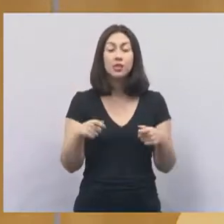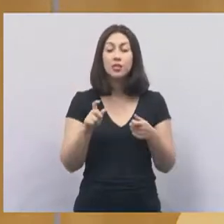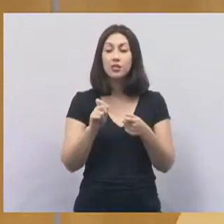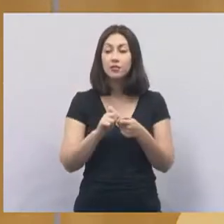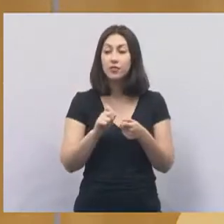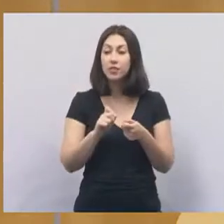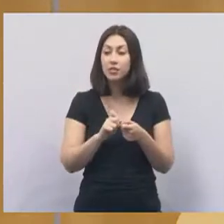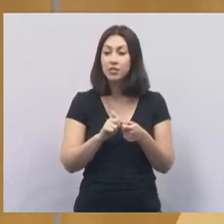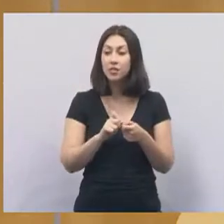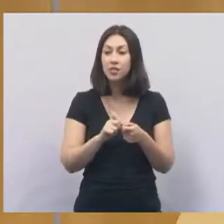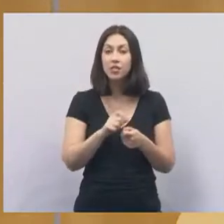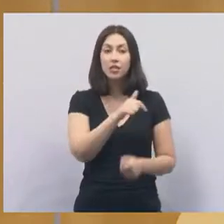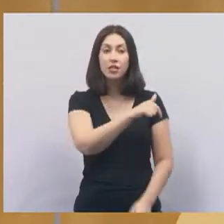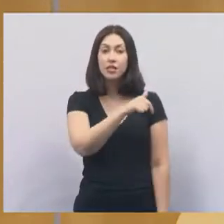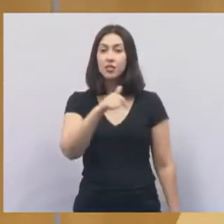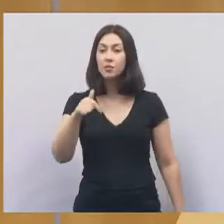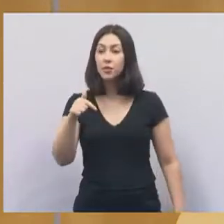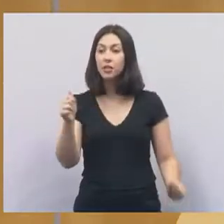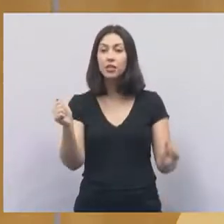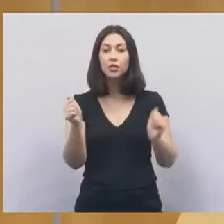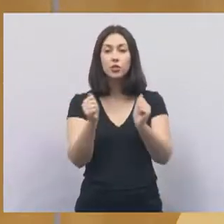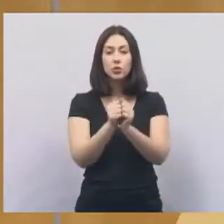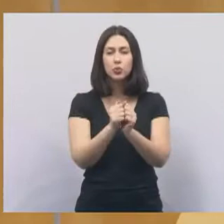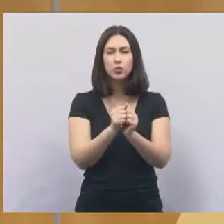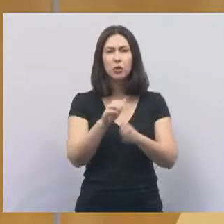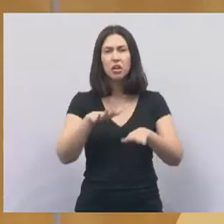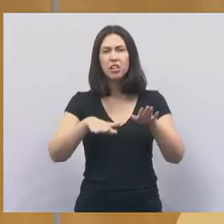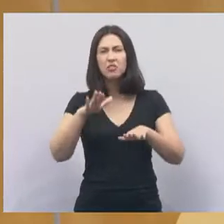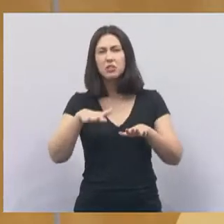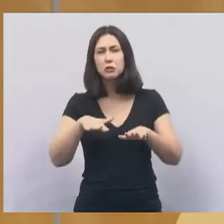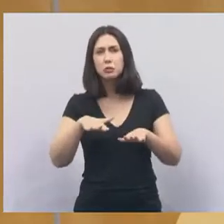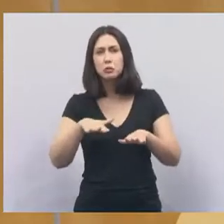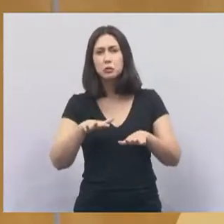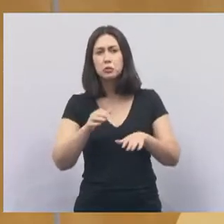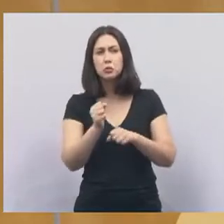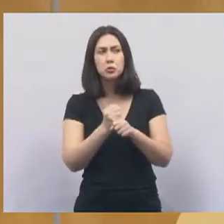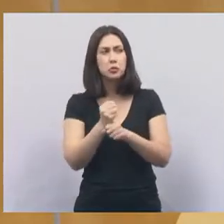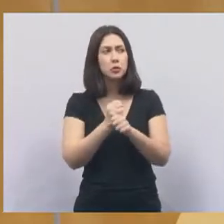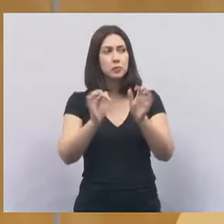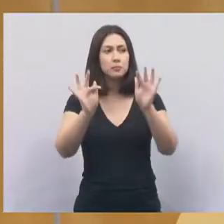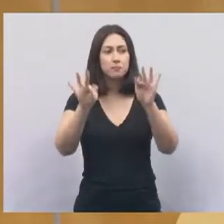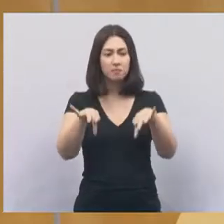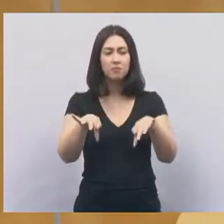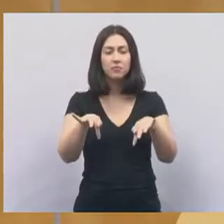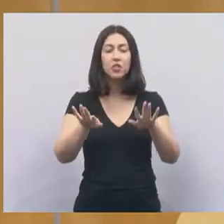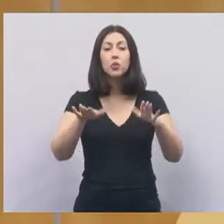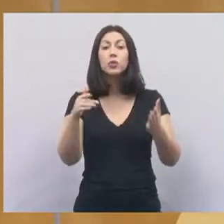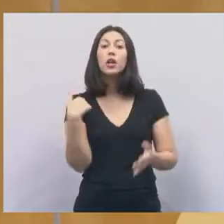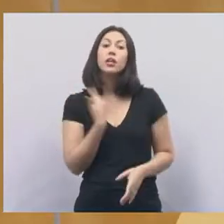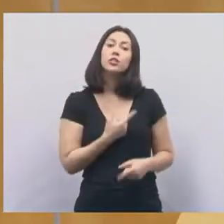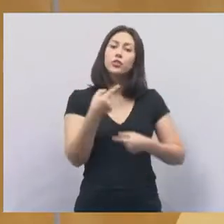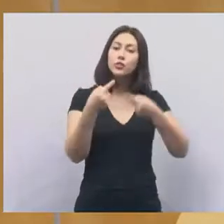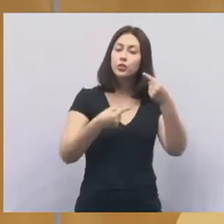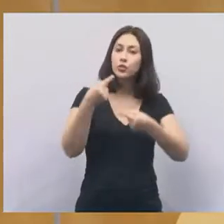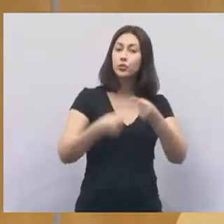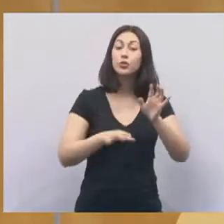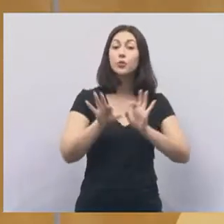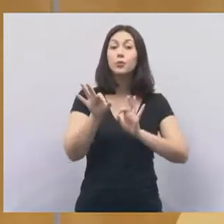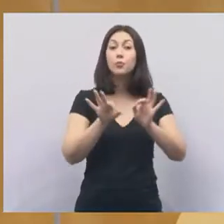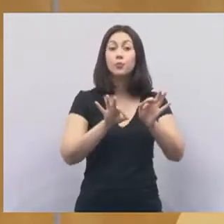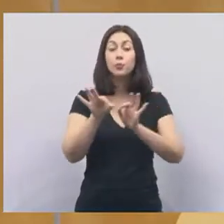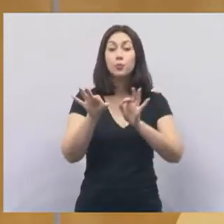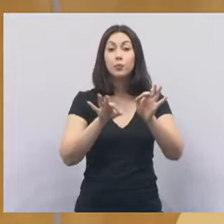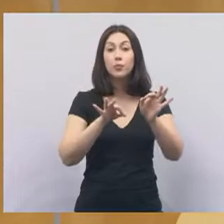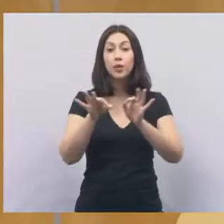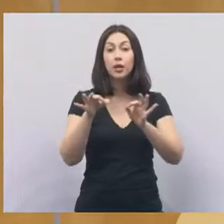na mesma semana no final geralmente no final do ano quando a gente vai discutir aqui o plano Municipal de